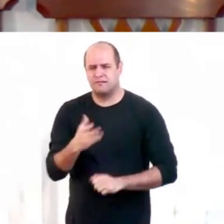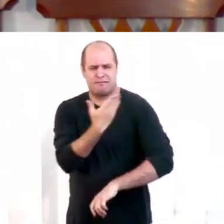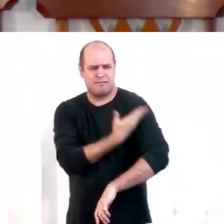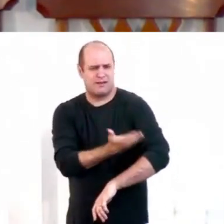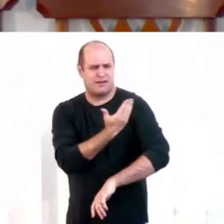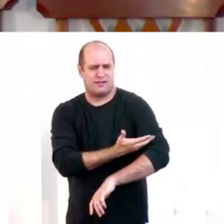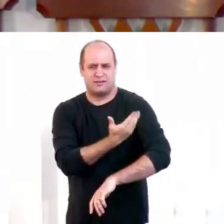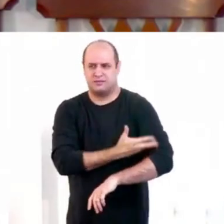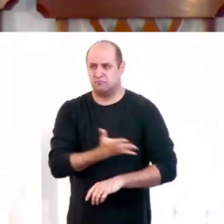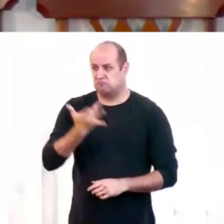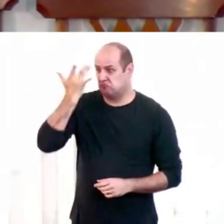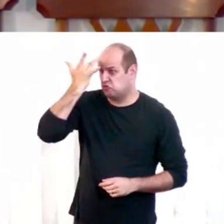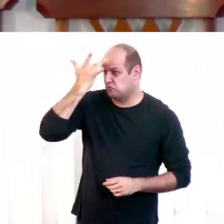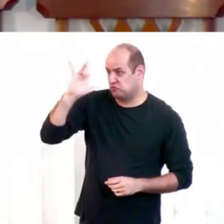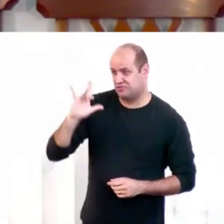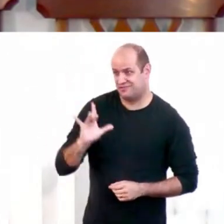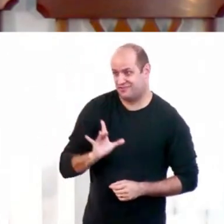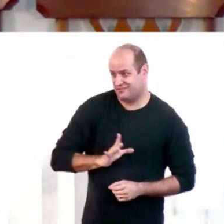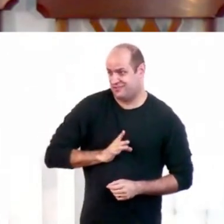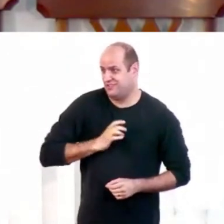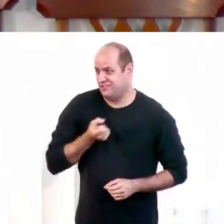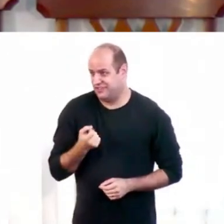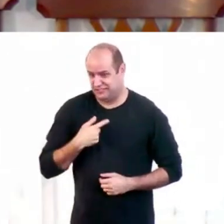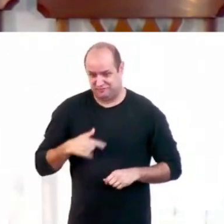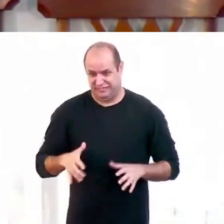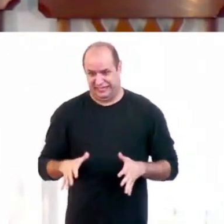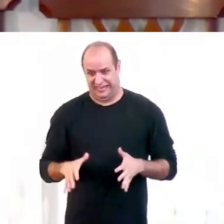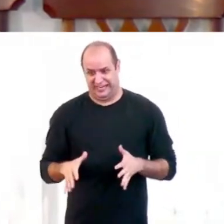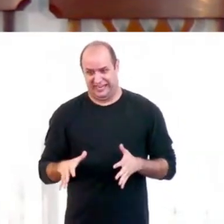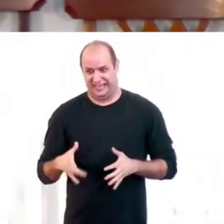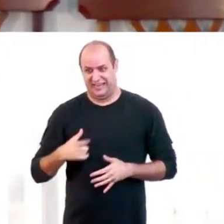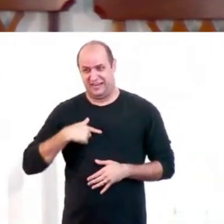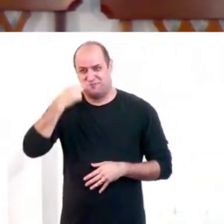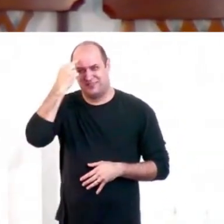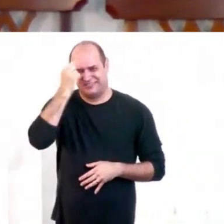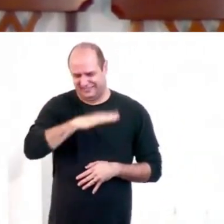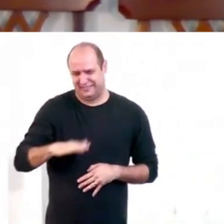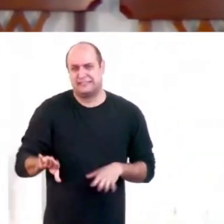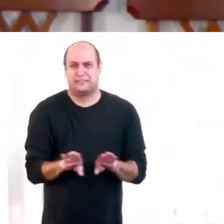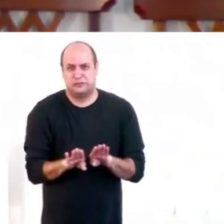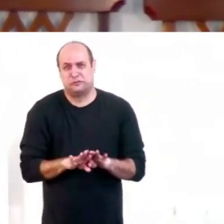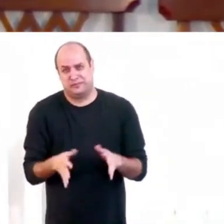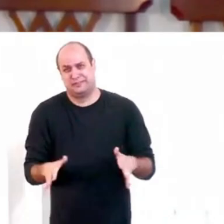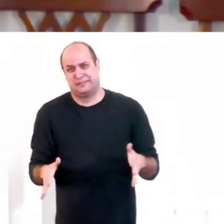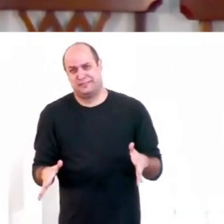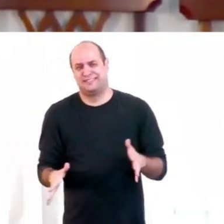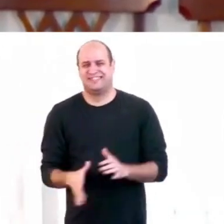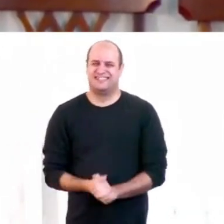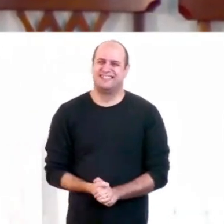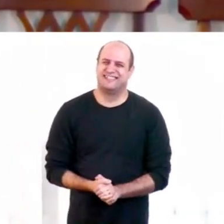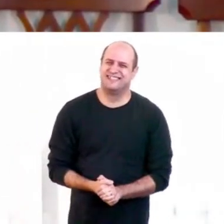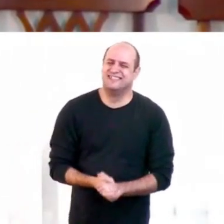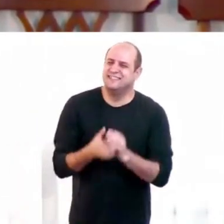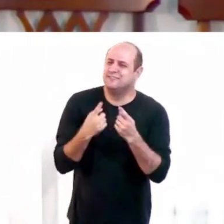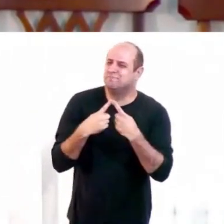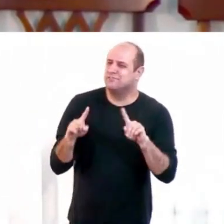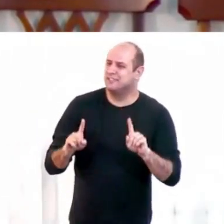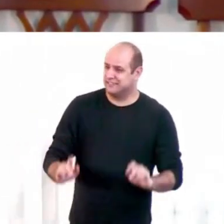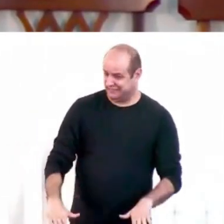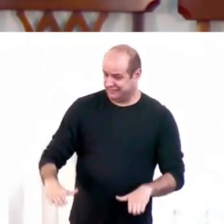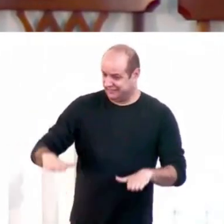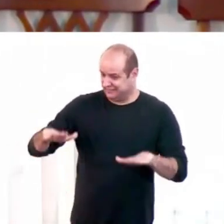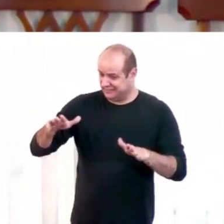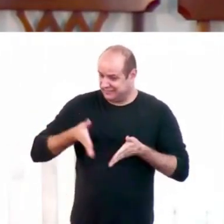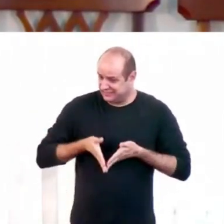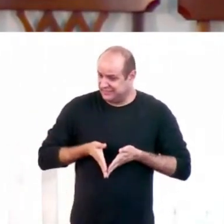não sei se eles vão ter coragem, se o pai está tremendo hoje aqui, imagino eles, mas eles cresceram,